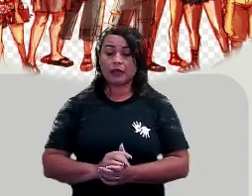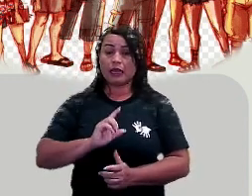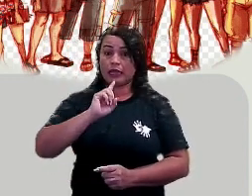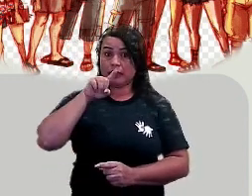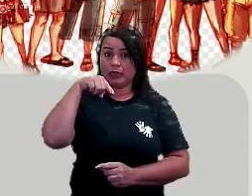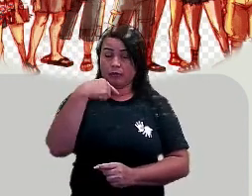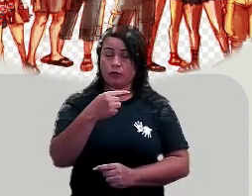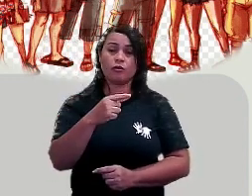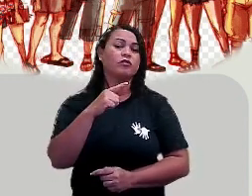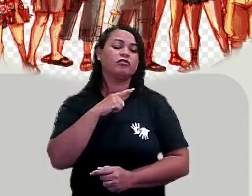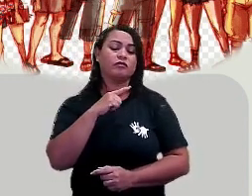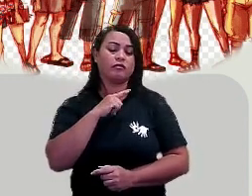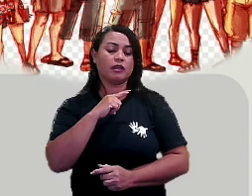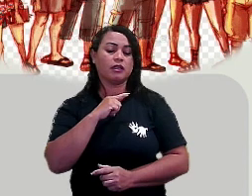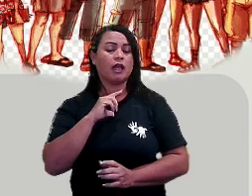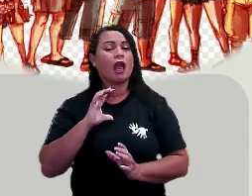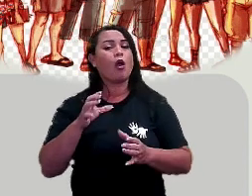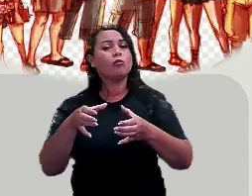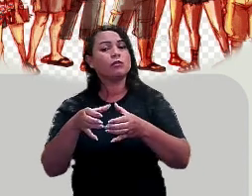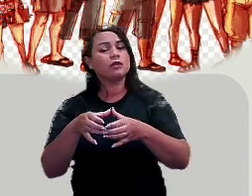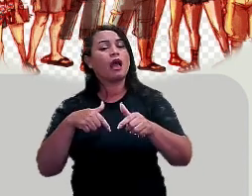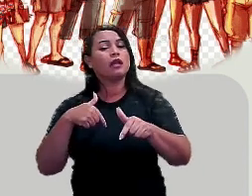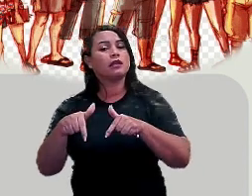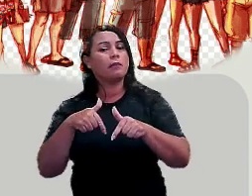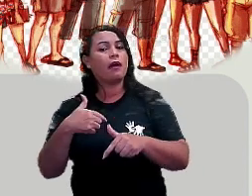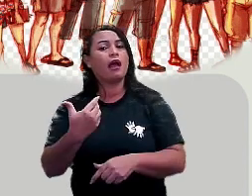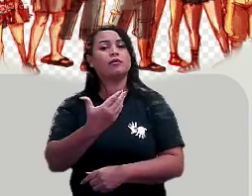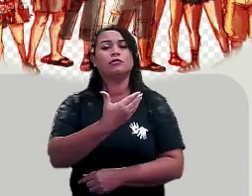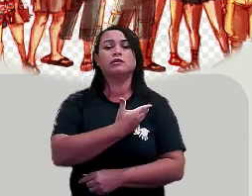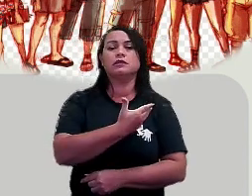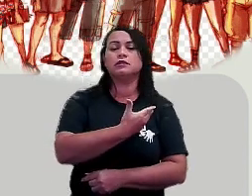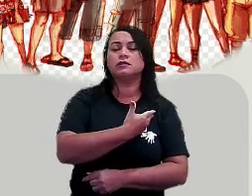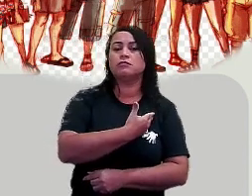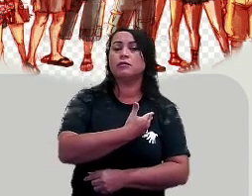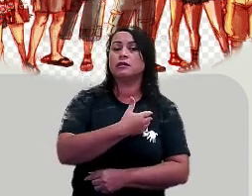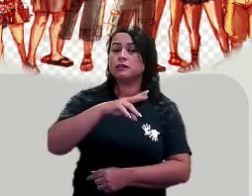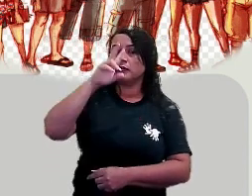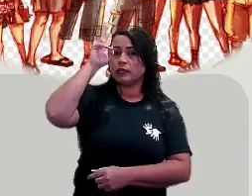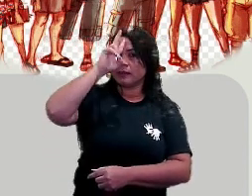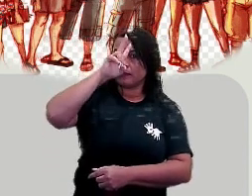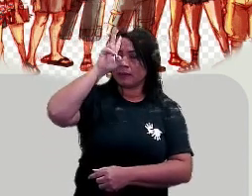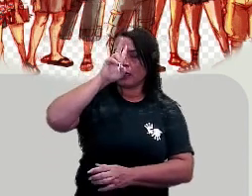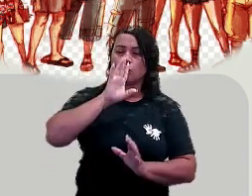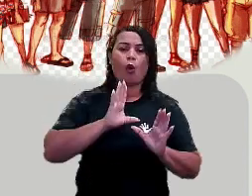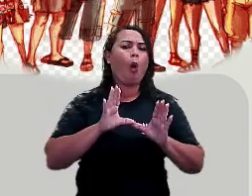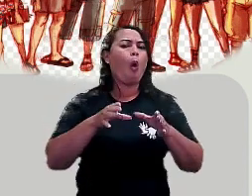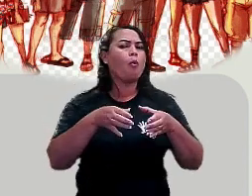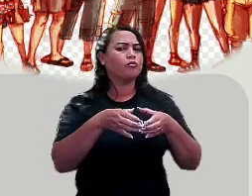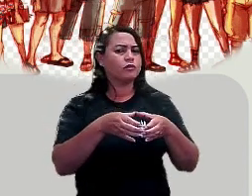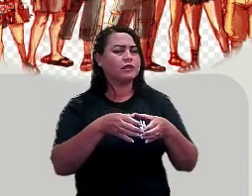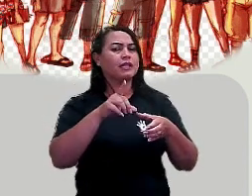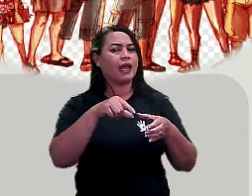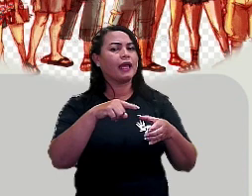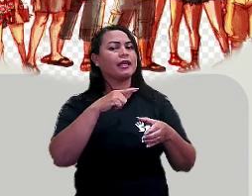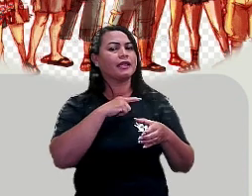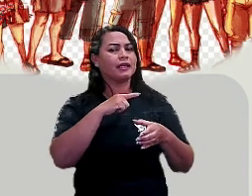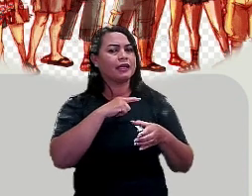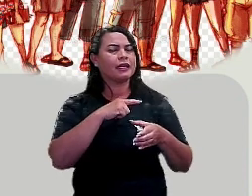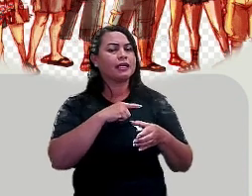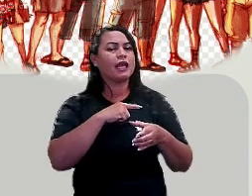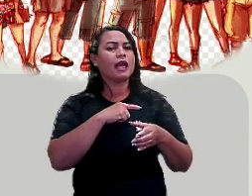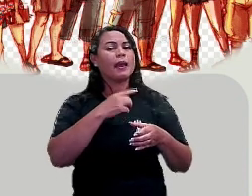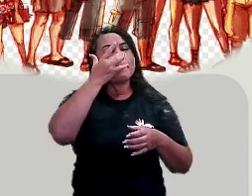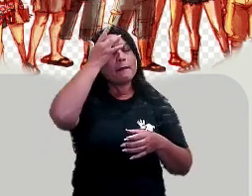Depois vai vir a sua comunidade de trabalho, de amigos. Mas lembrando, comunidade é aquele que possuímos,